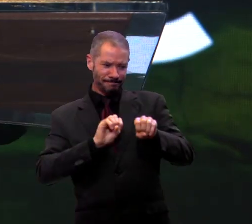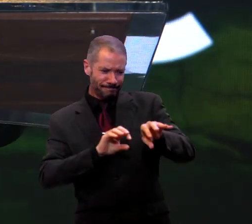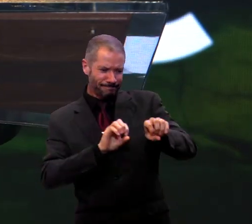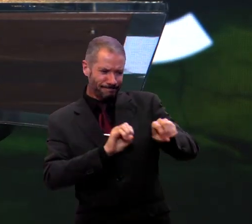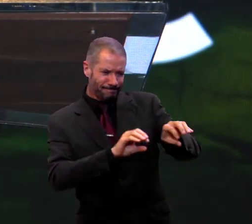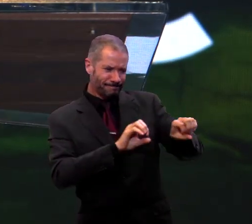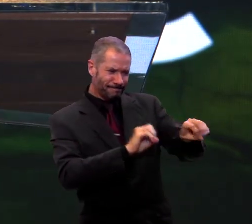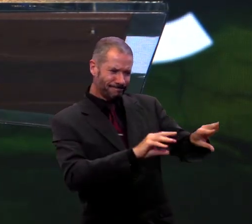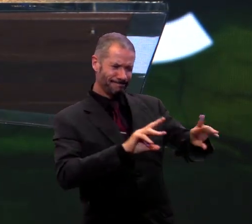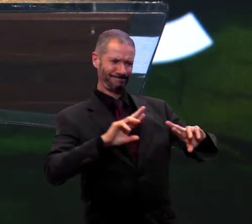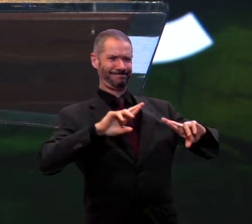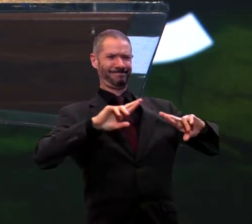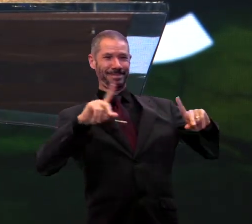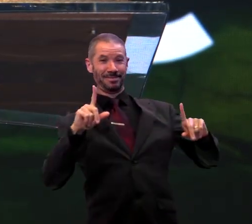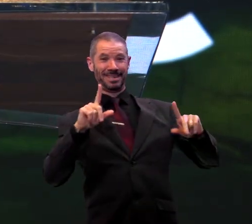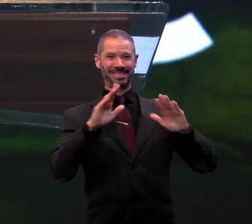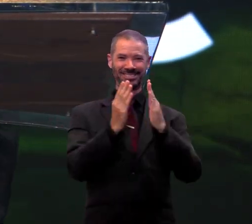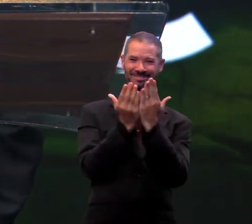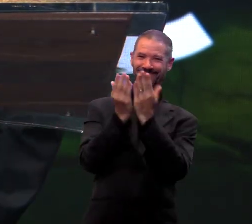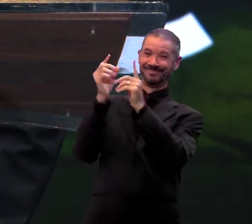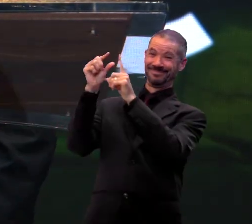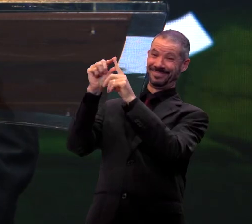um jeito diferente.